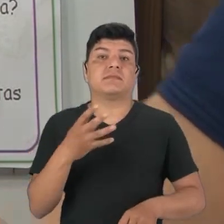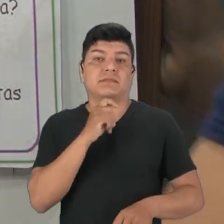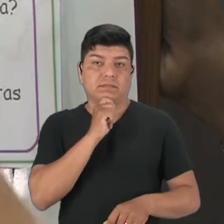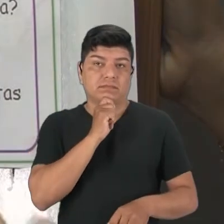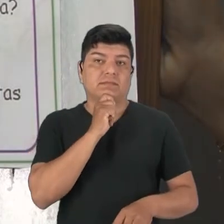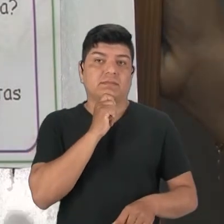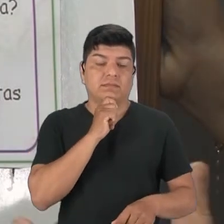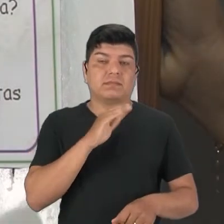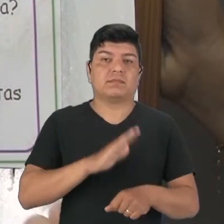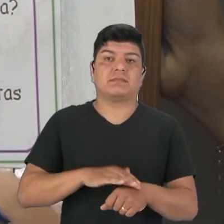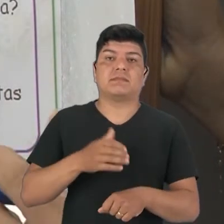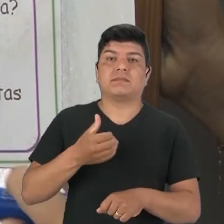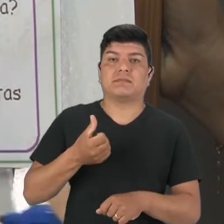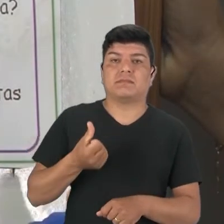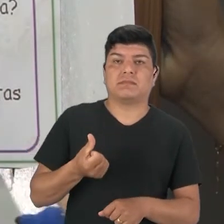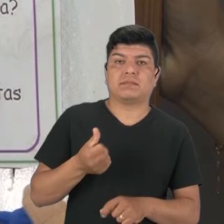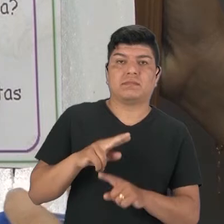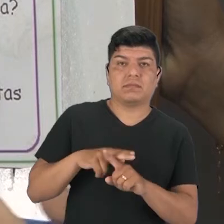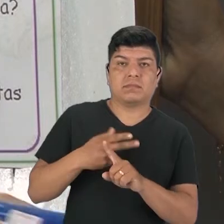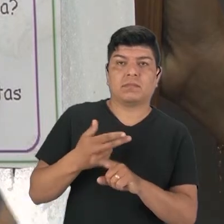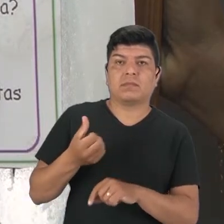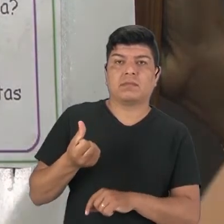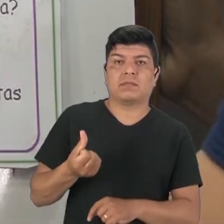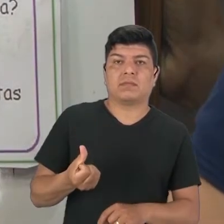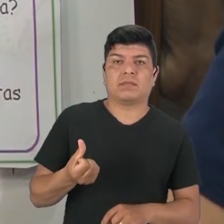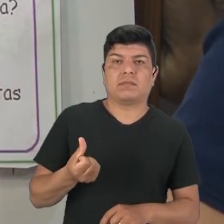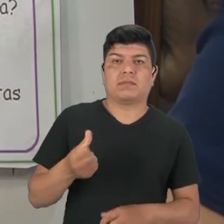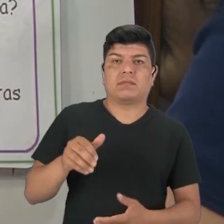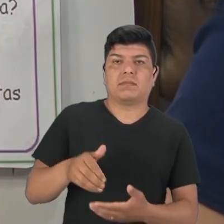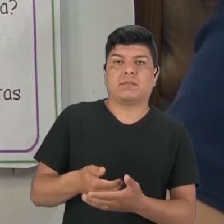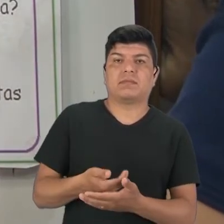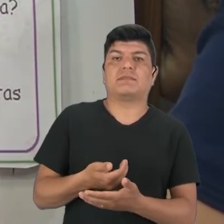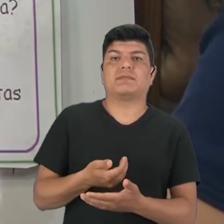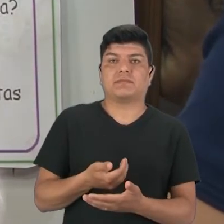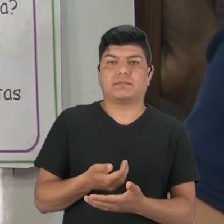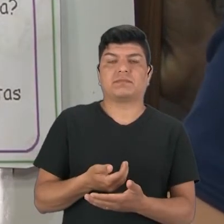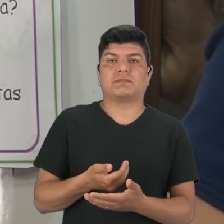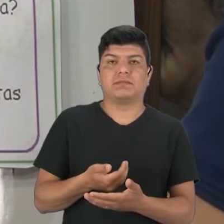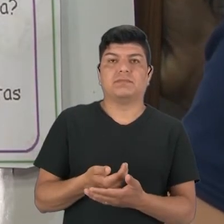ó? Mais 6 abacateiros.